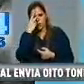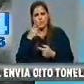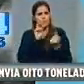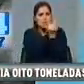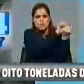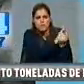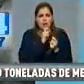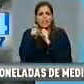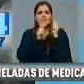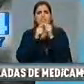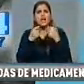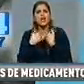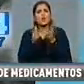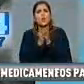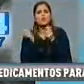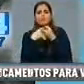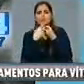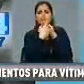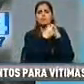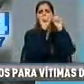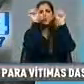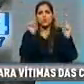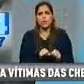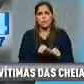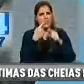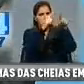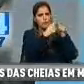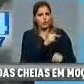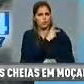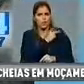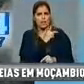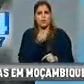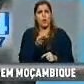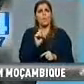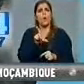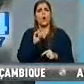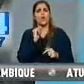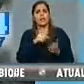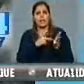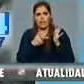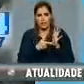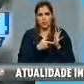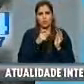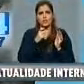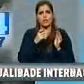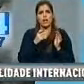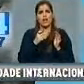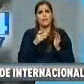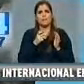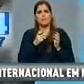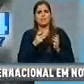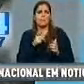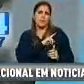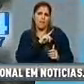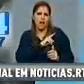eu diria, todos os parceiros do sistema, como é óbvio, as universidades, os politécnicos, a APES, portanto, as instituições de ensino superior